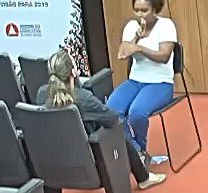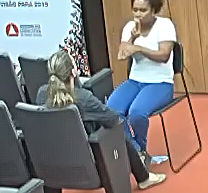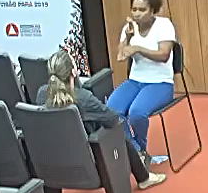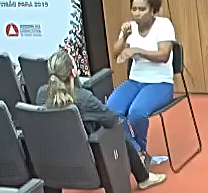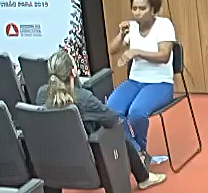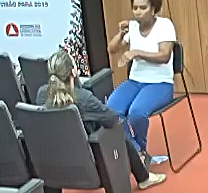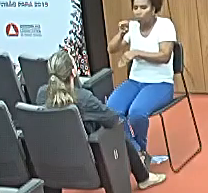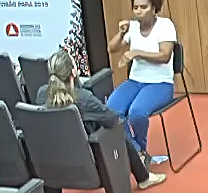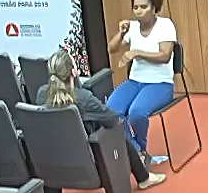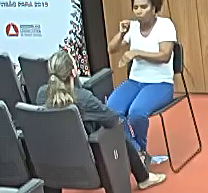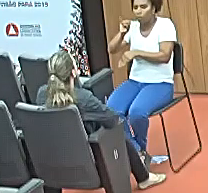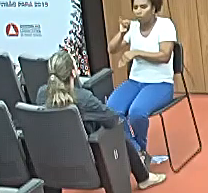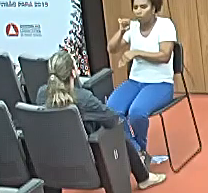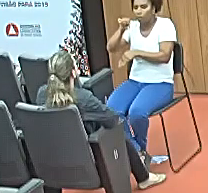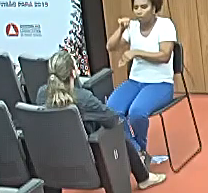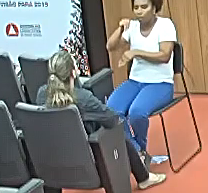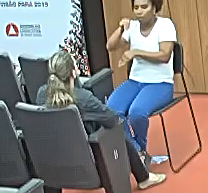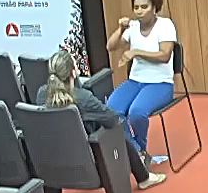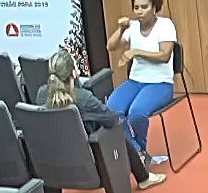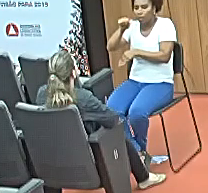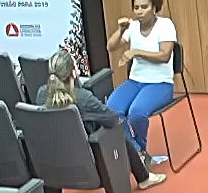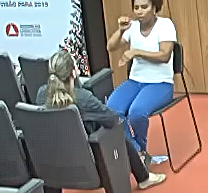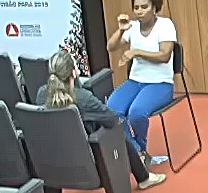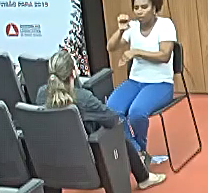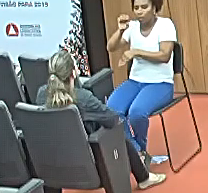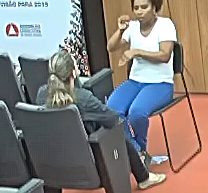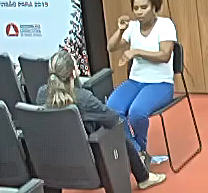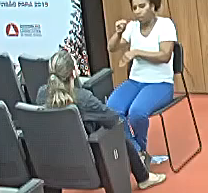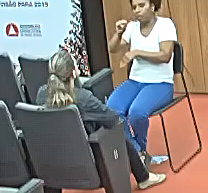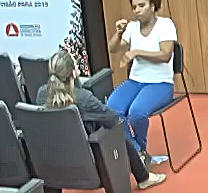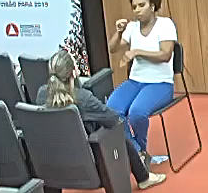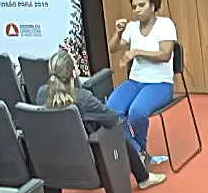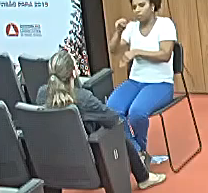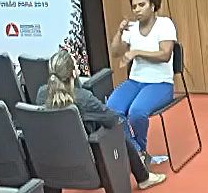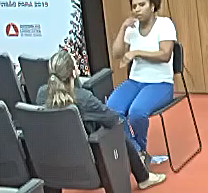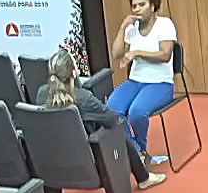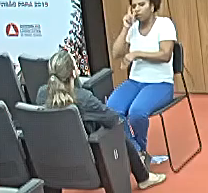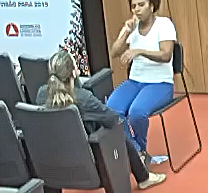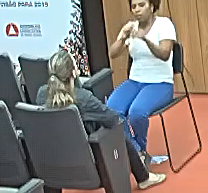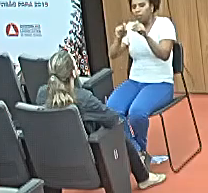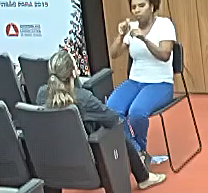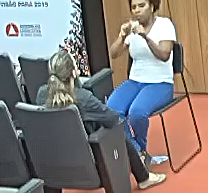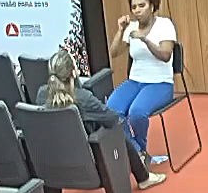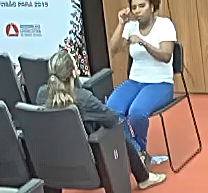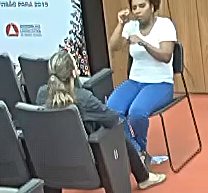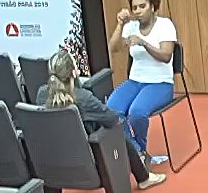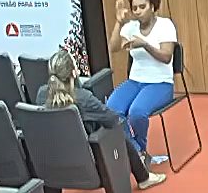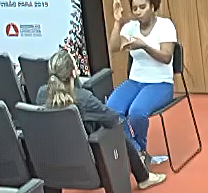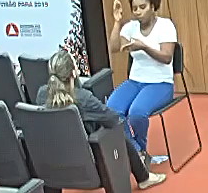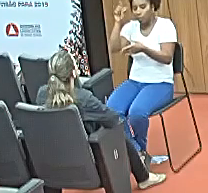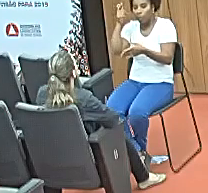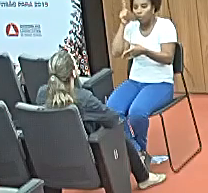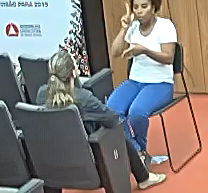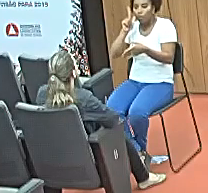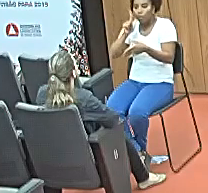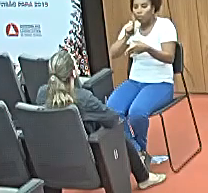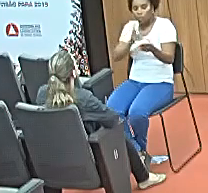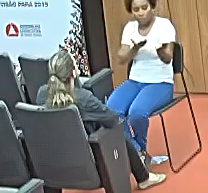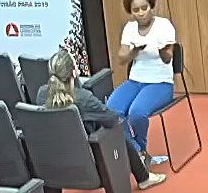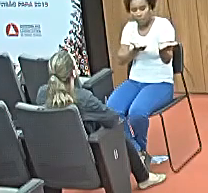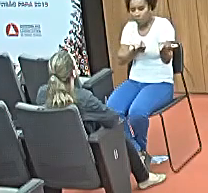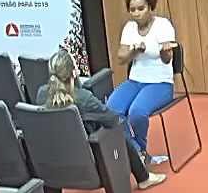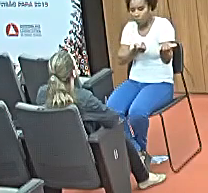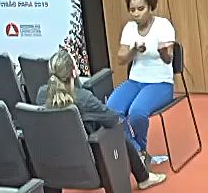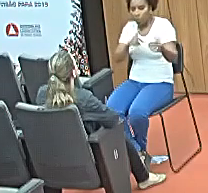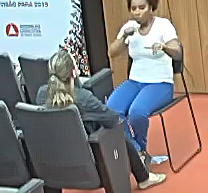com vistas a proporcionar um adolescente em cumprimento de medida de internação sua inserção no mercado de trabalho